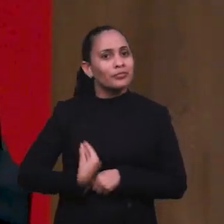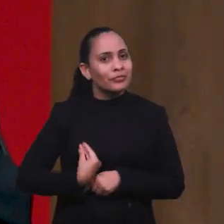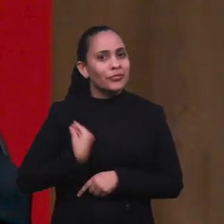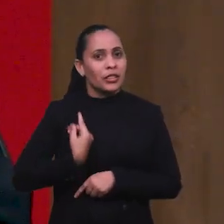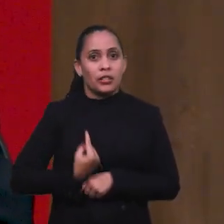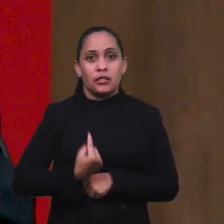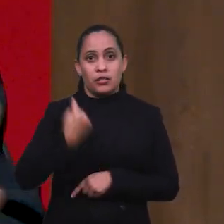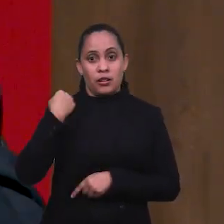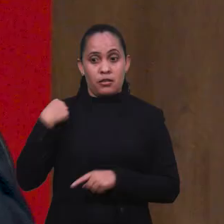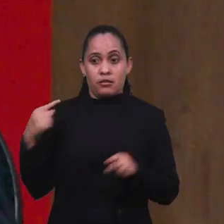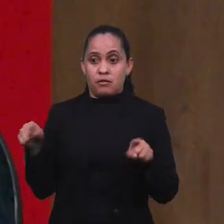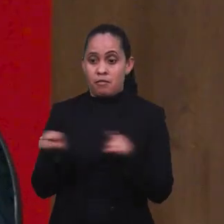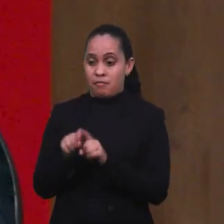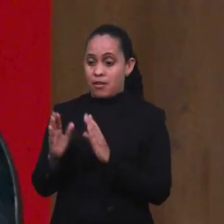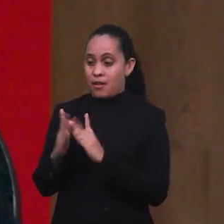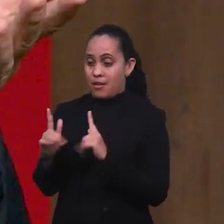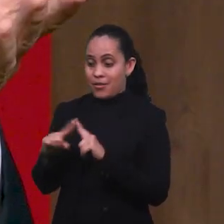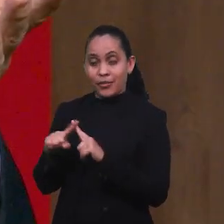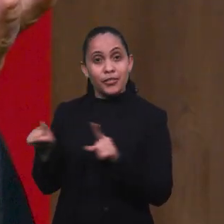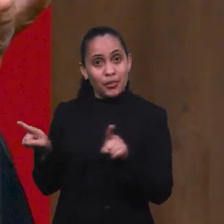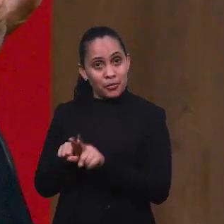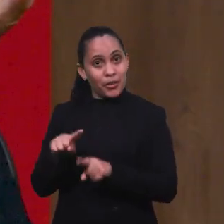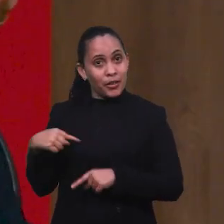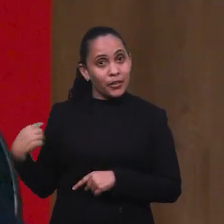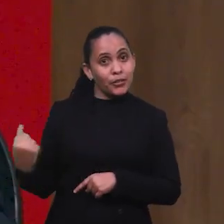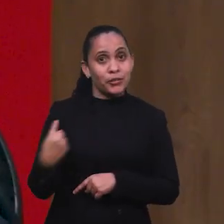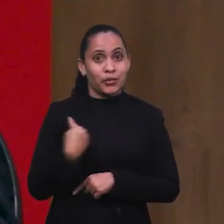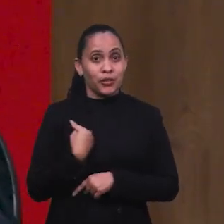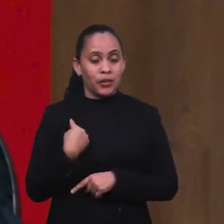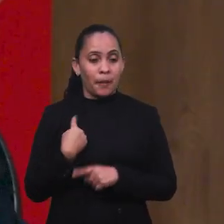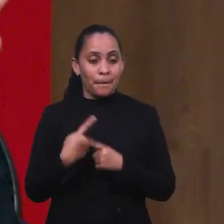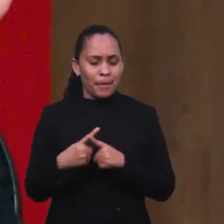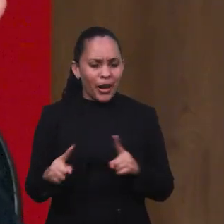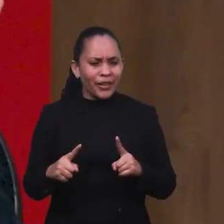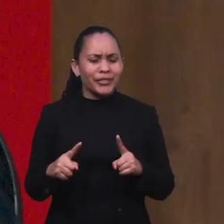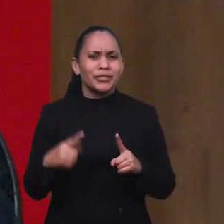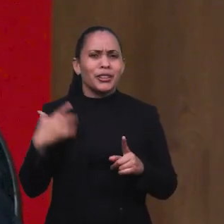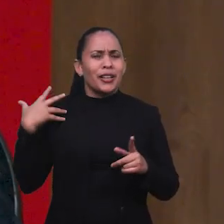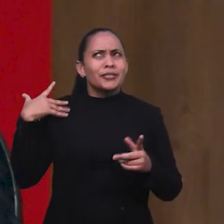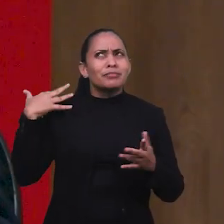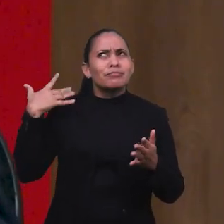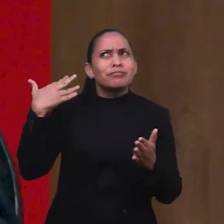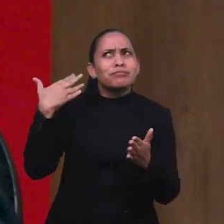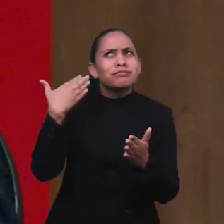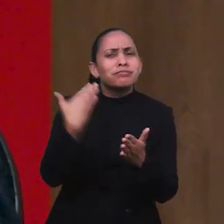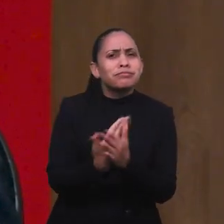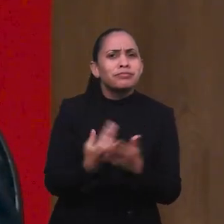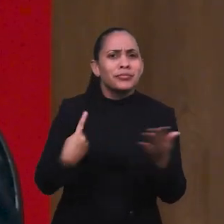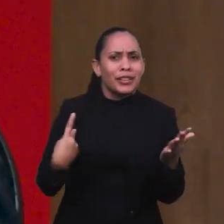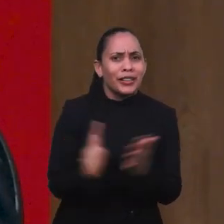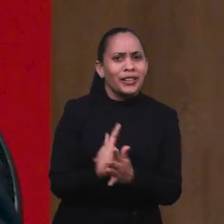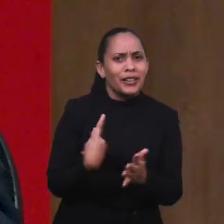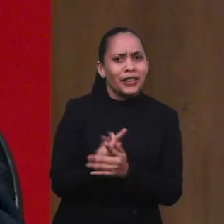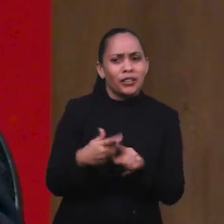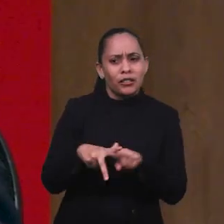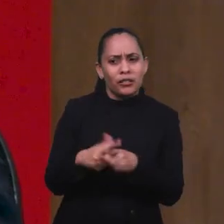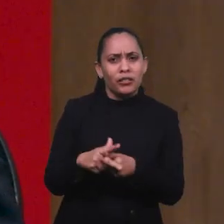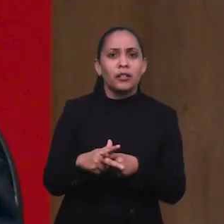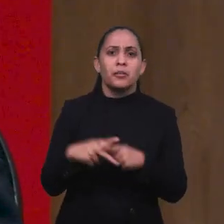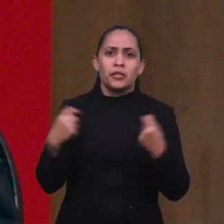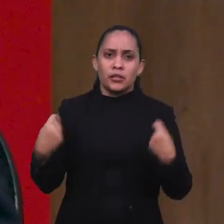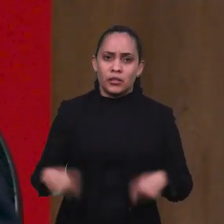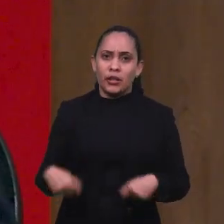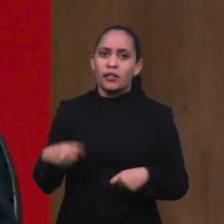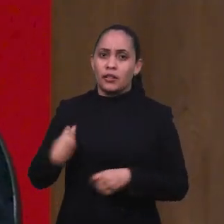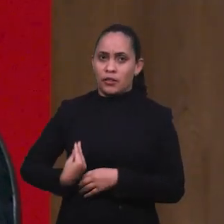também. A igreja também era nossa, mas houve muitos erros cometidos e que precisam ser consertados em favor da nossa